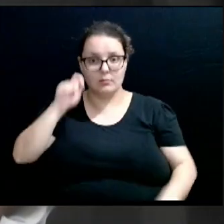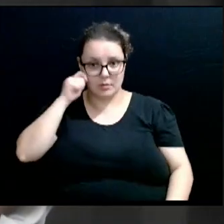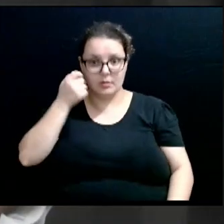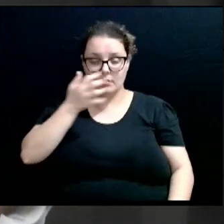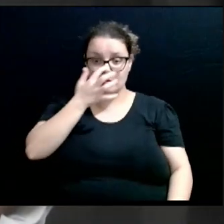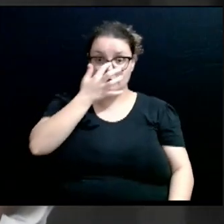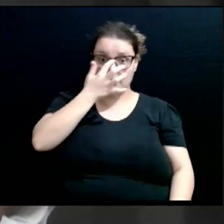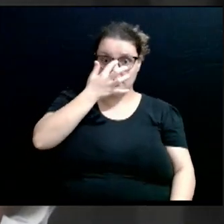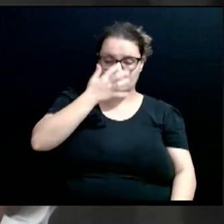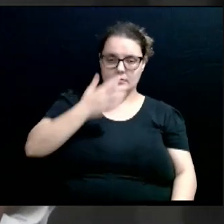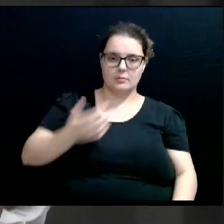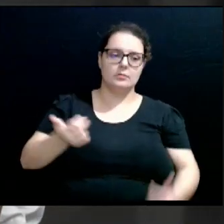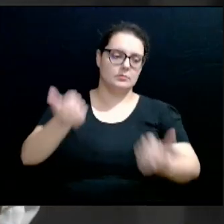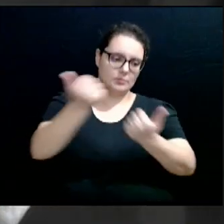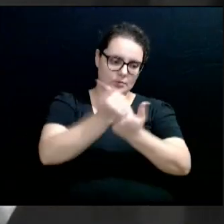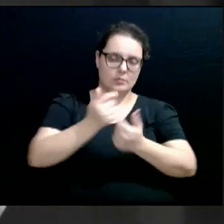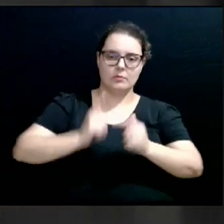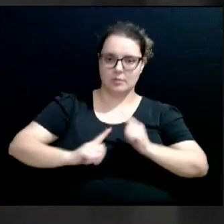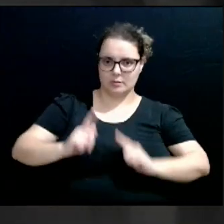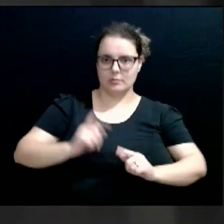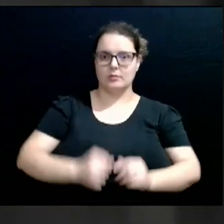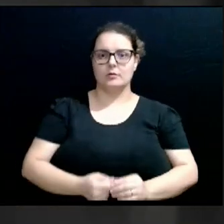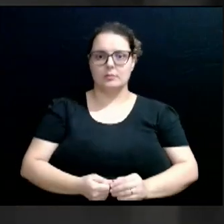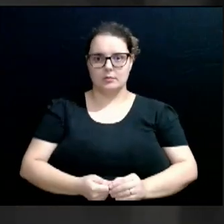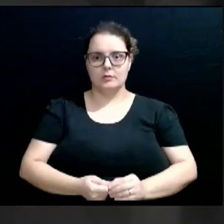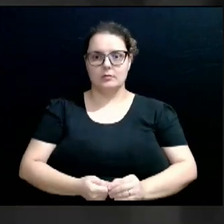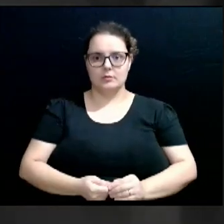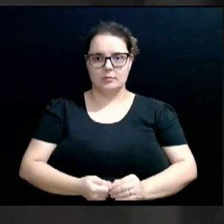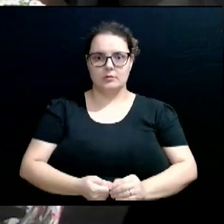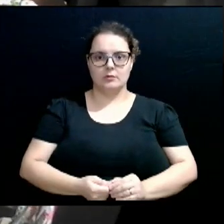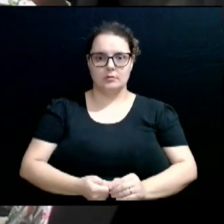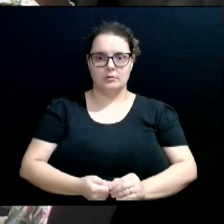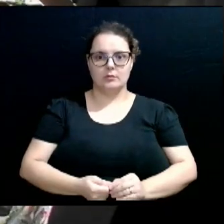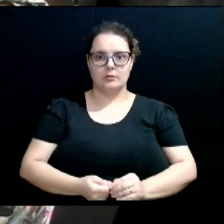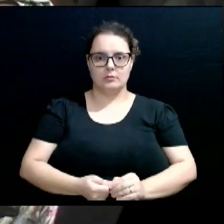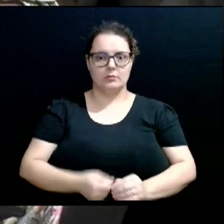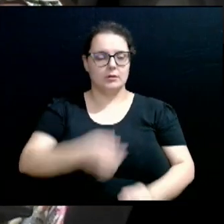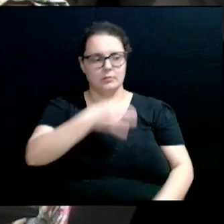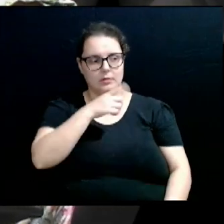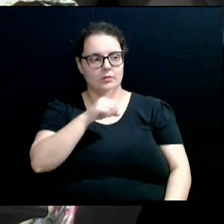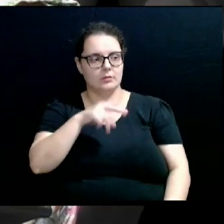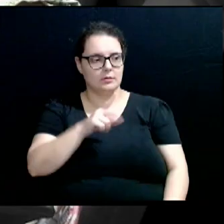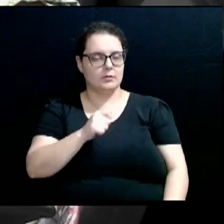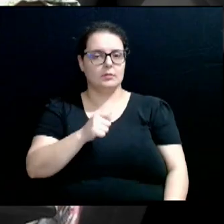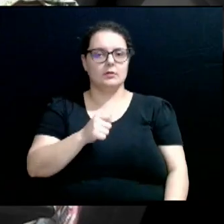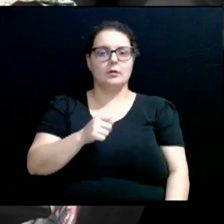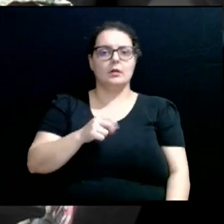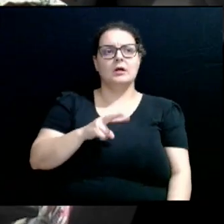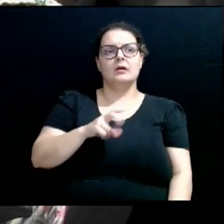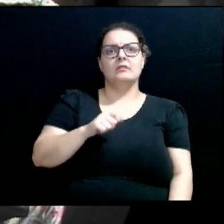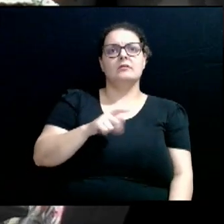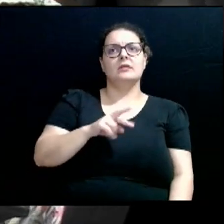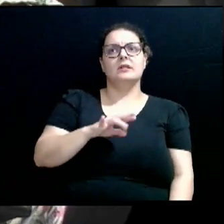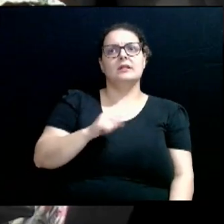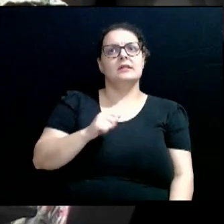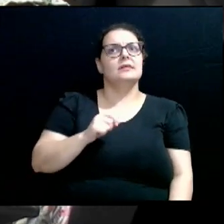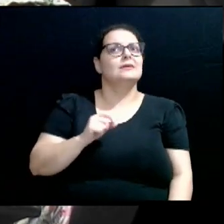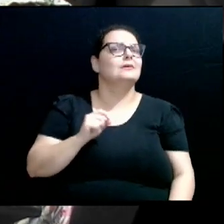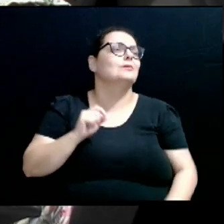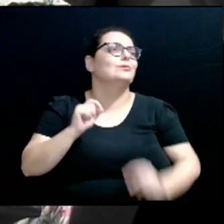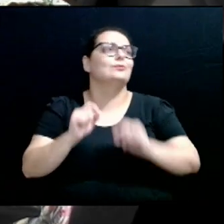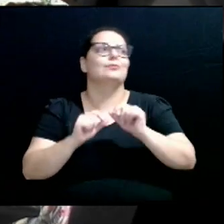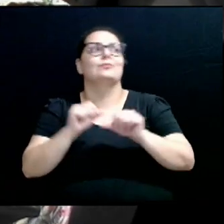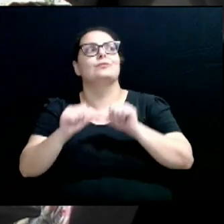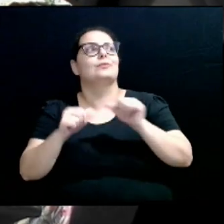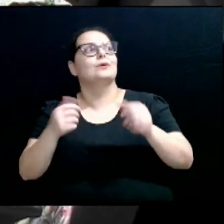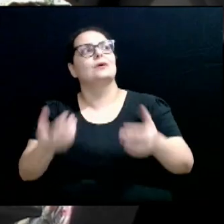de gestão, né? Perfeito, Danda. Valéria, o que muda, né, numa